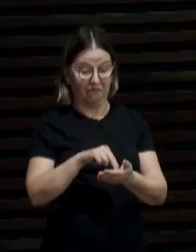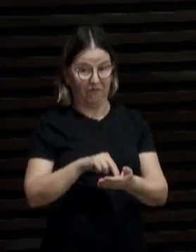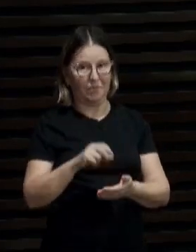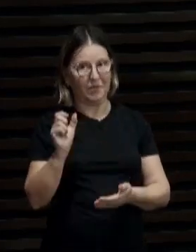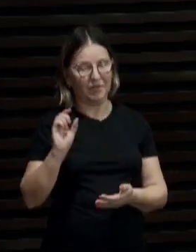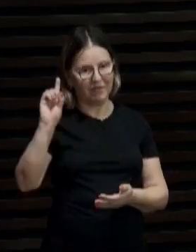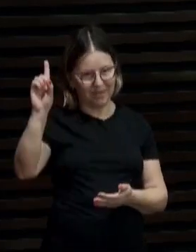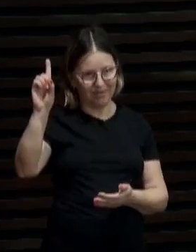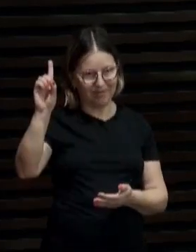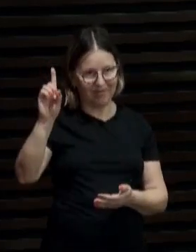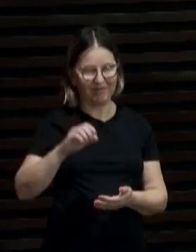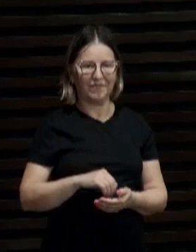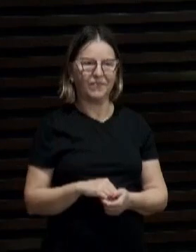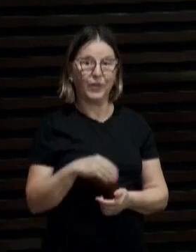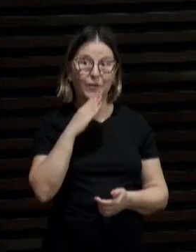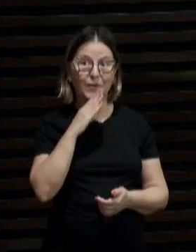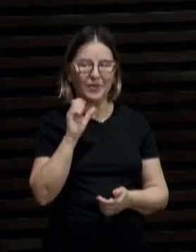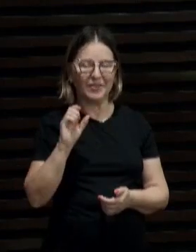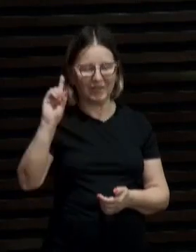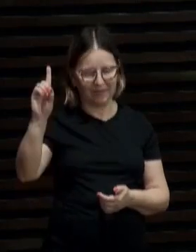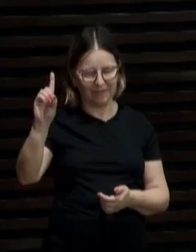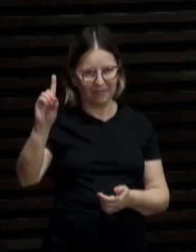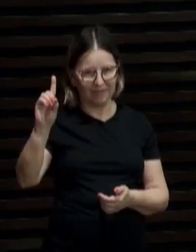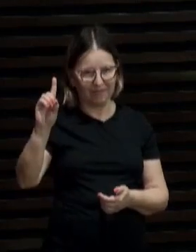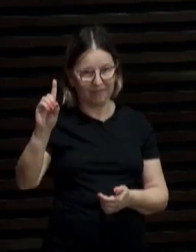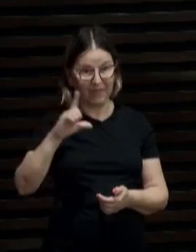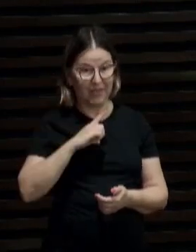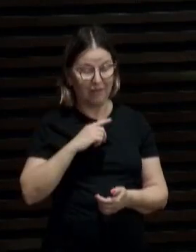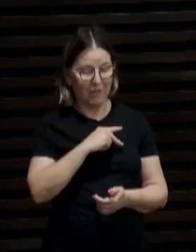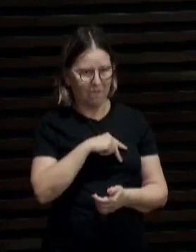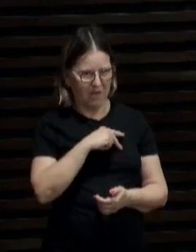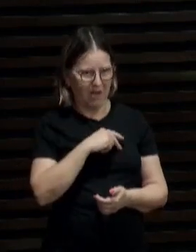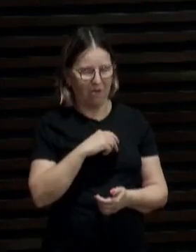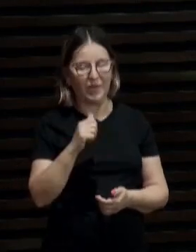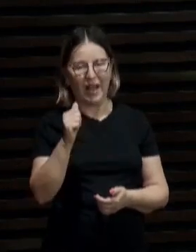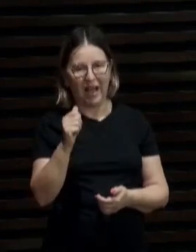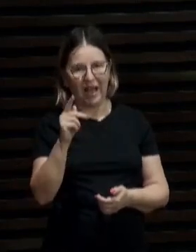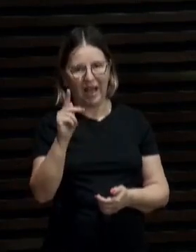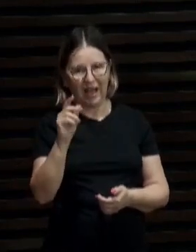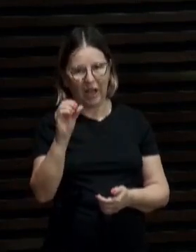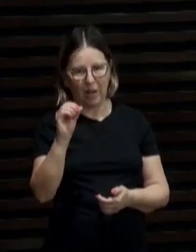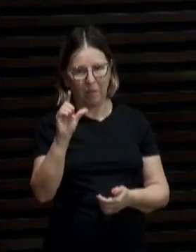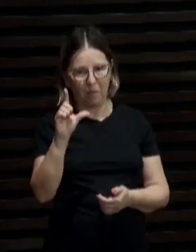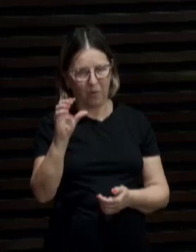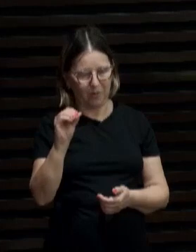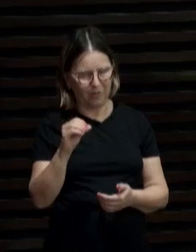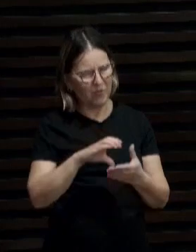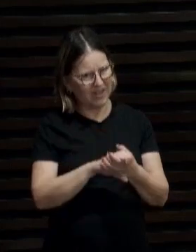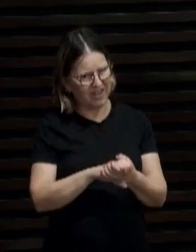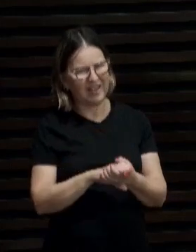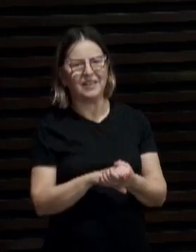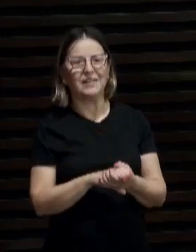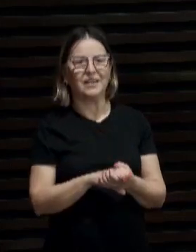era? Uma igreja que teve Paulo, Apolo, Priscila e Áquila, Timóteo, João e